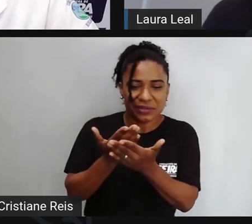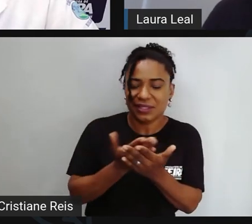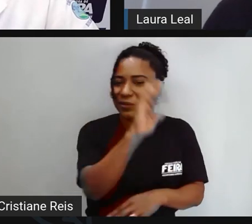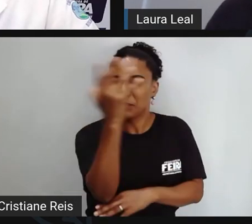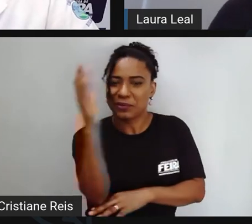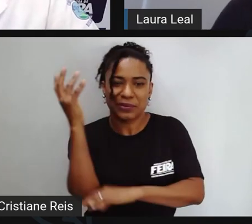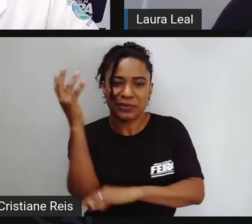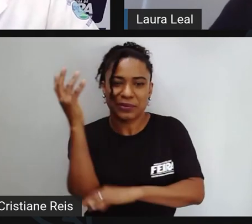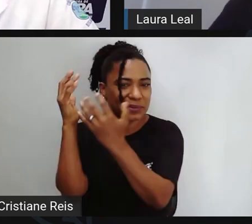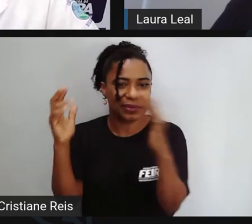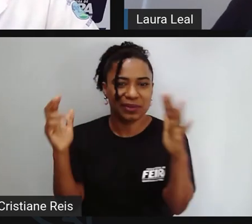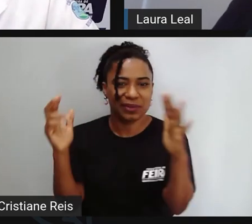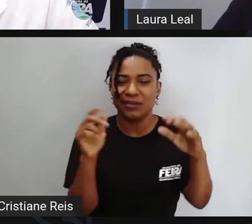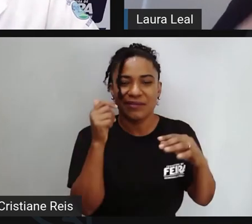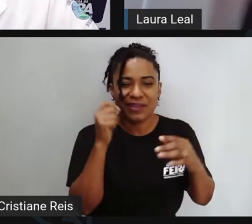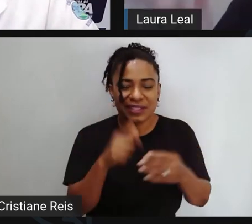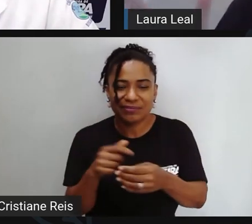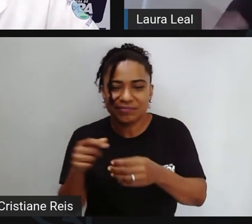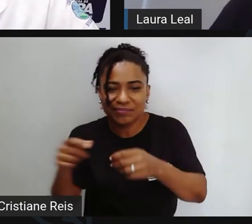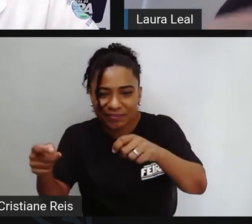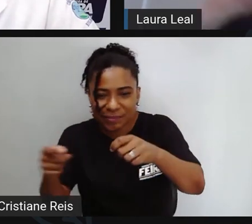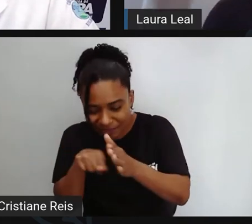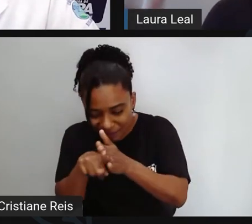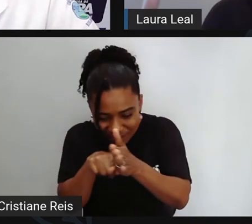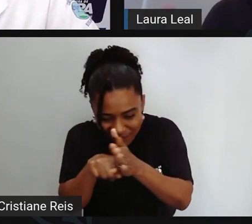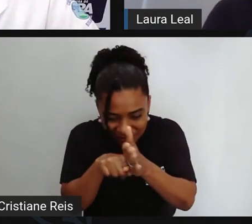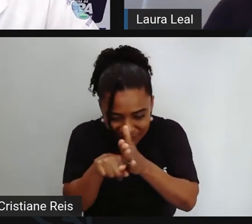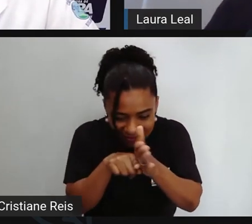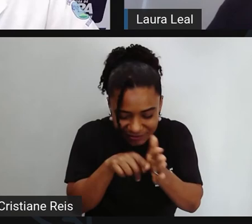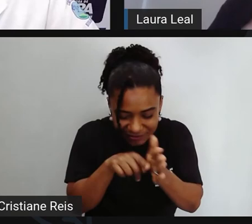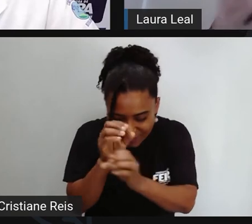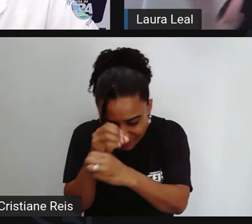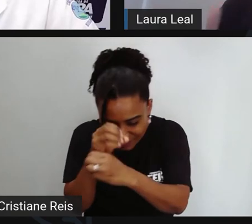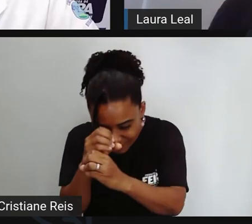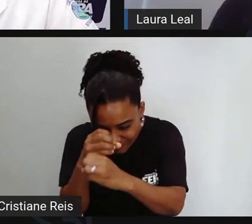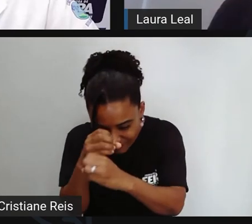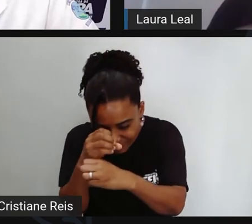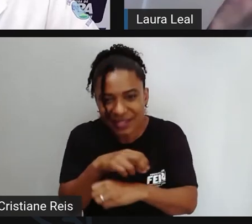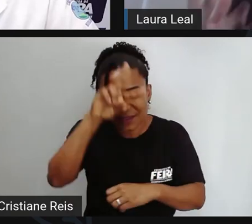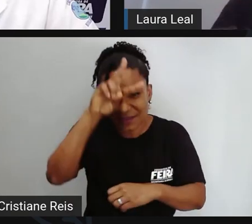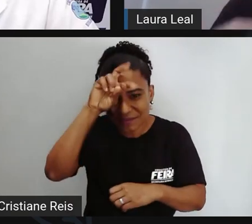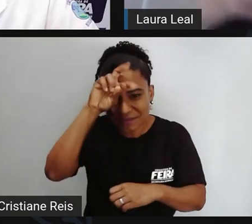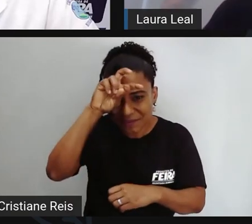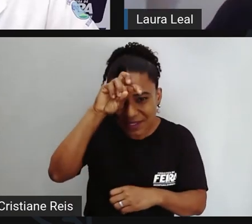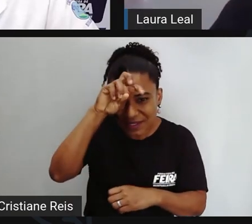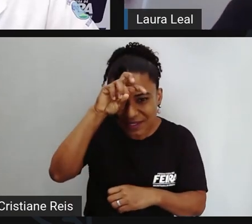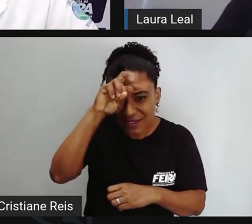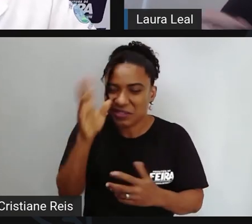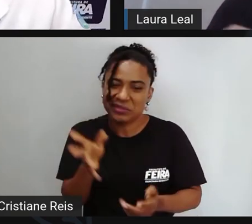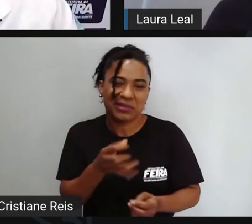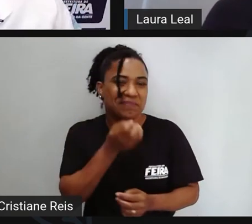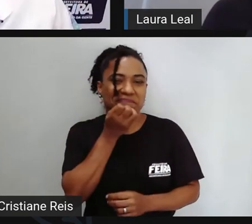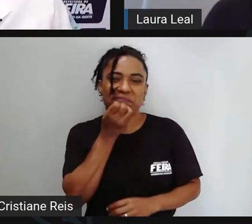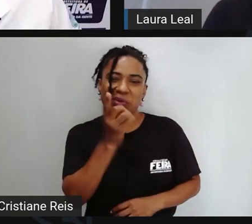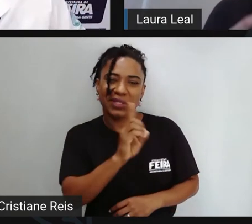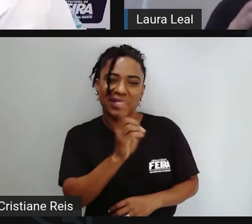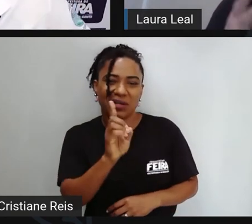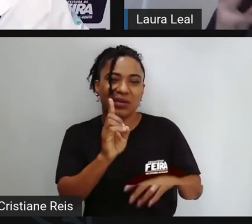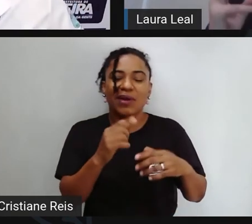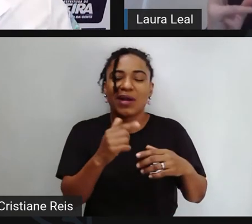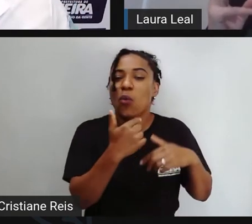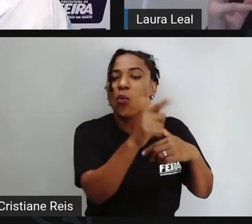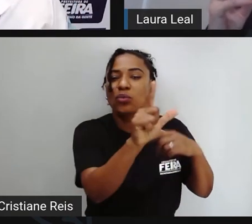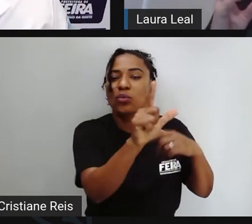fazer coleta, que vai ver planta, ver bicho, trabalhar com a natureza. Não, vai fazer medicina, vai fazer